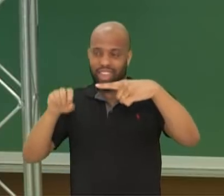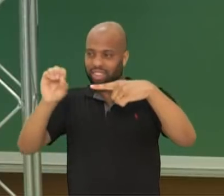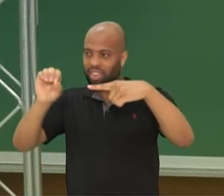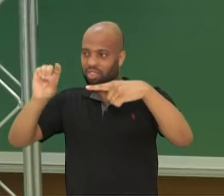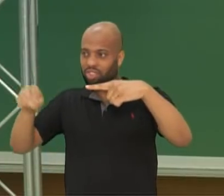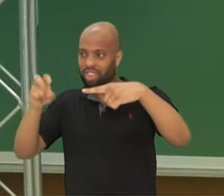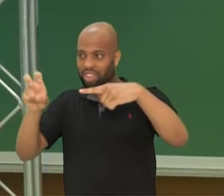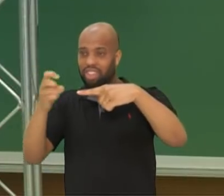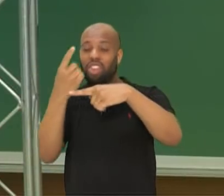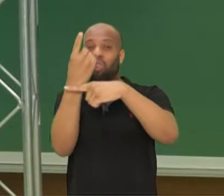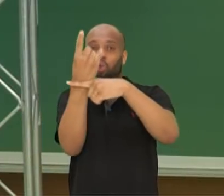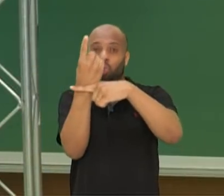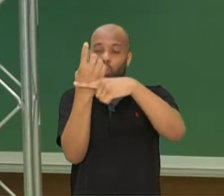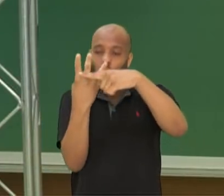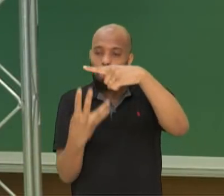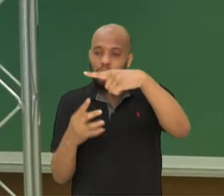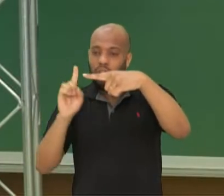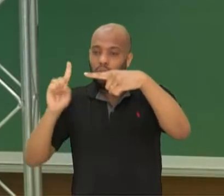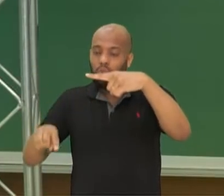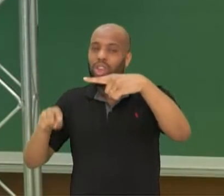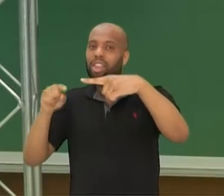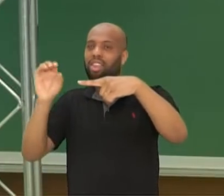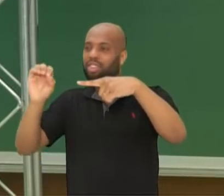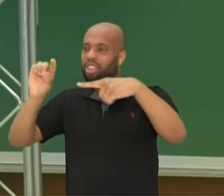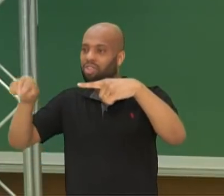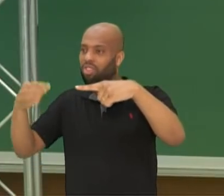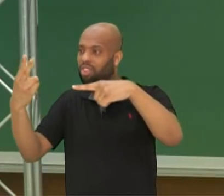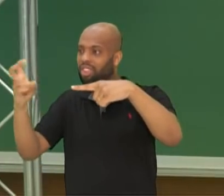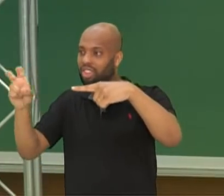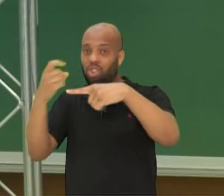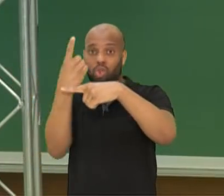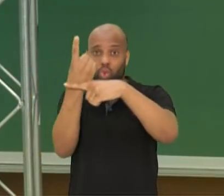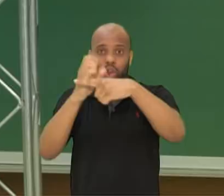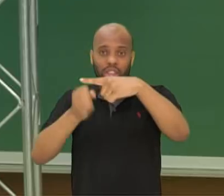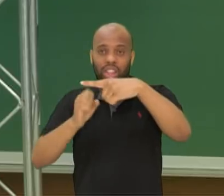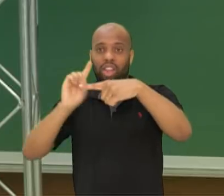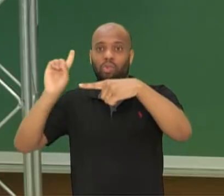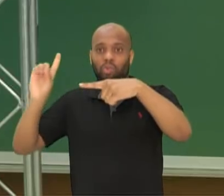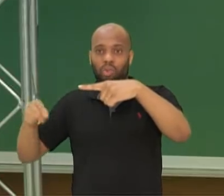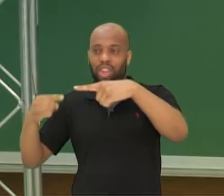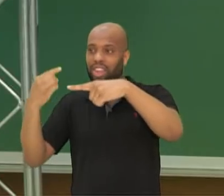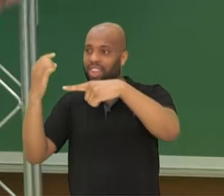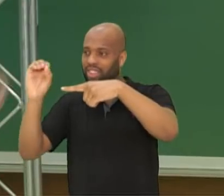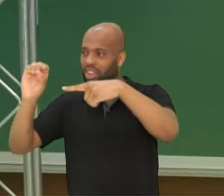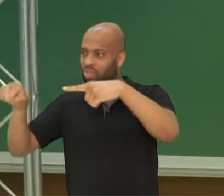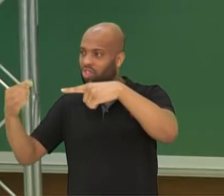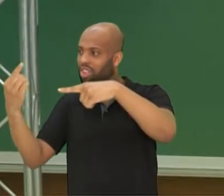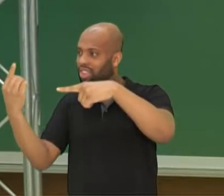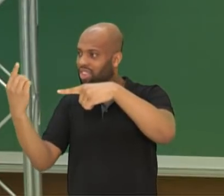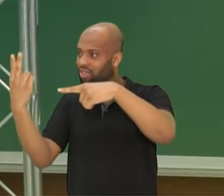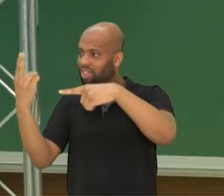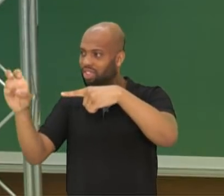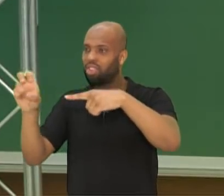1/8 é 0,125, é menor ainda. Por isso que a função tem esse comportamento